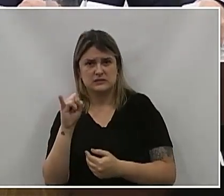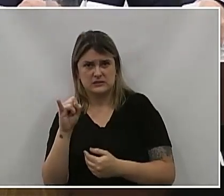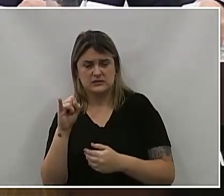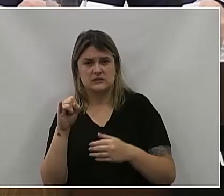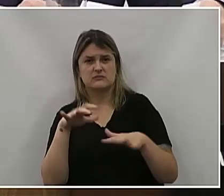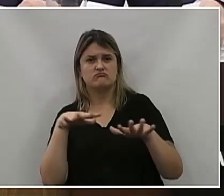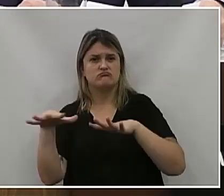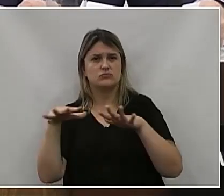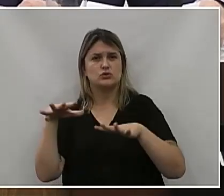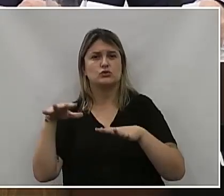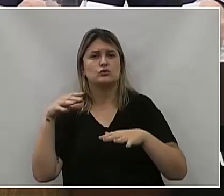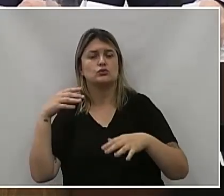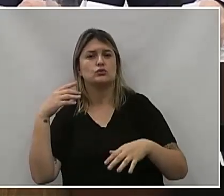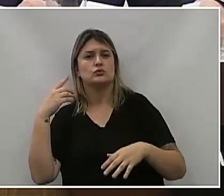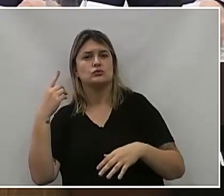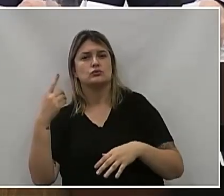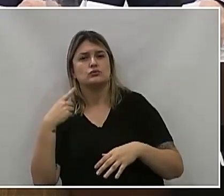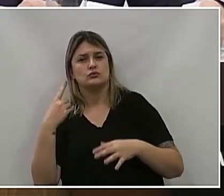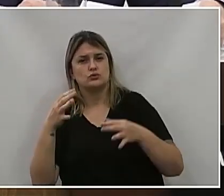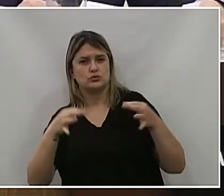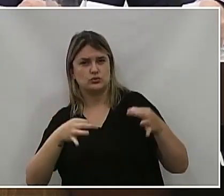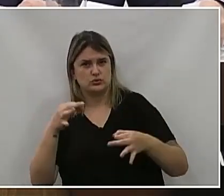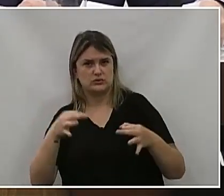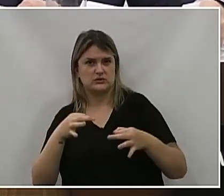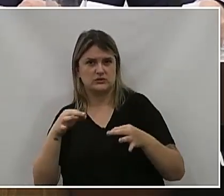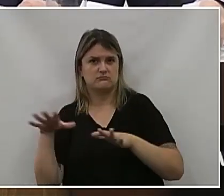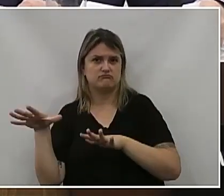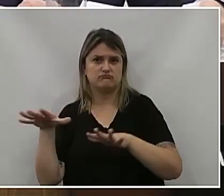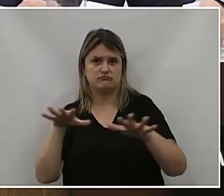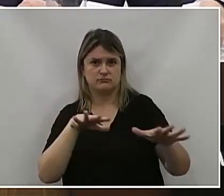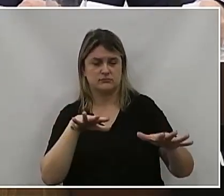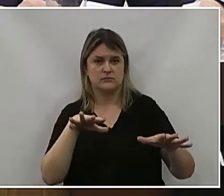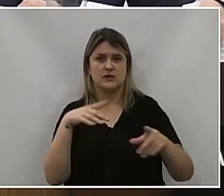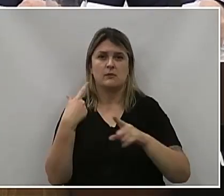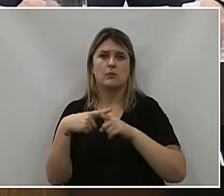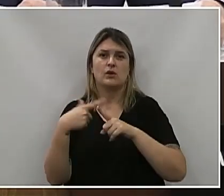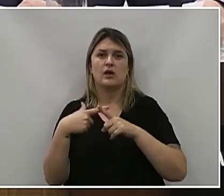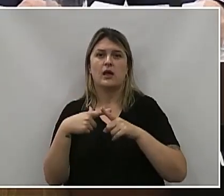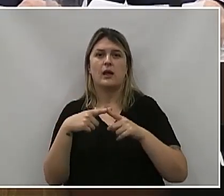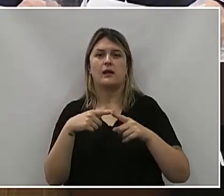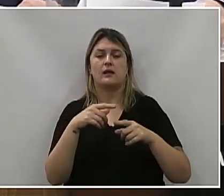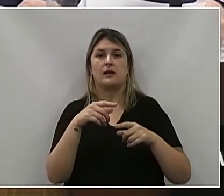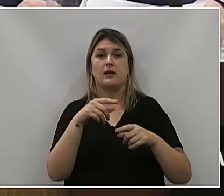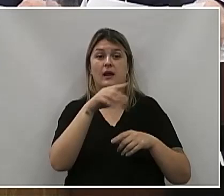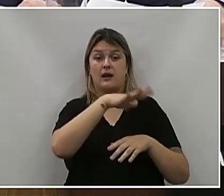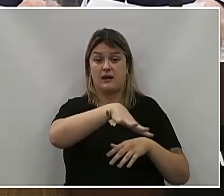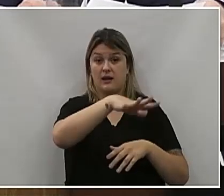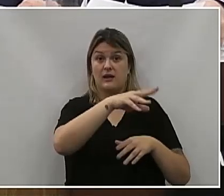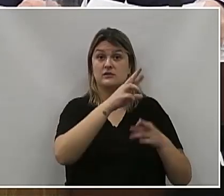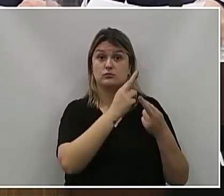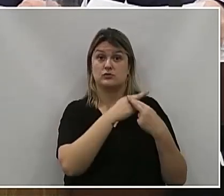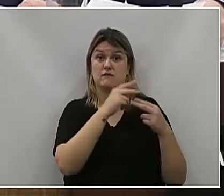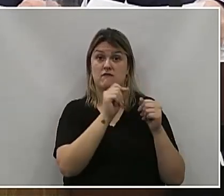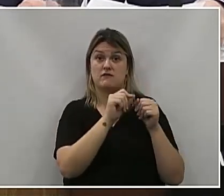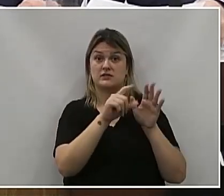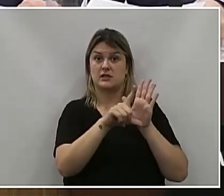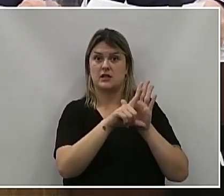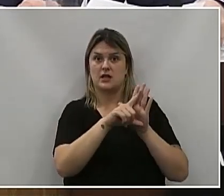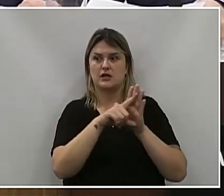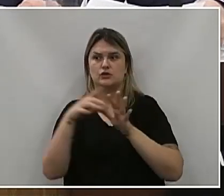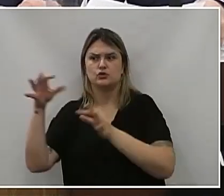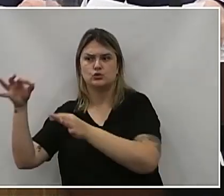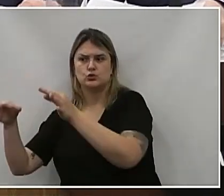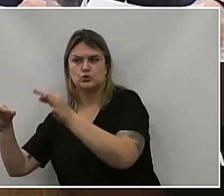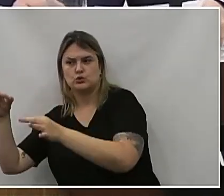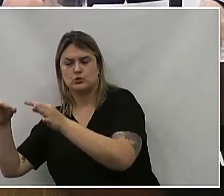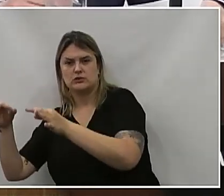ativismo judicial como equívoco grave e invasão da competência do Poder Legislativo. E deixa claro que não se pode atribuir ao